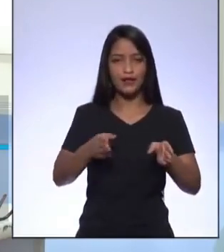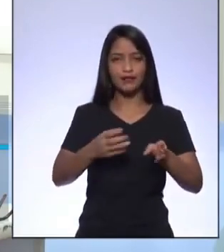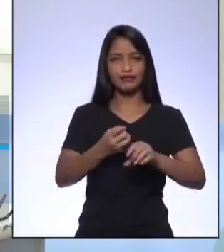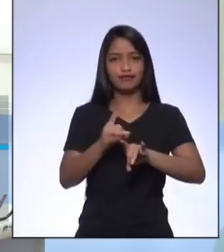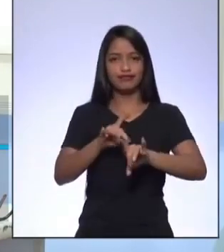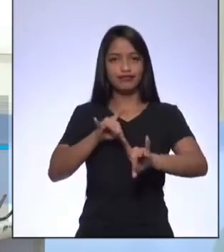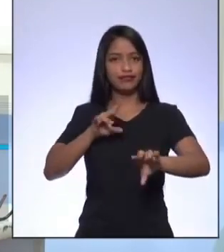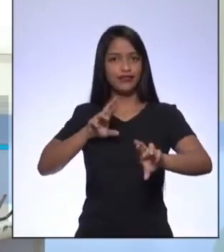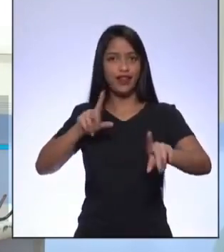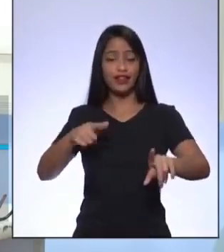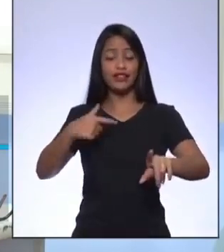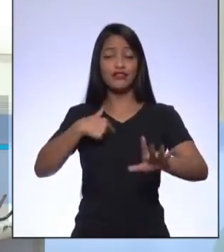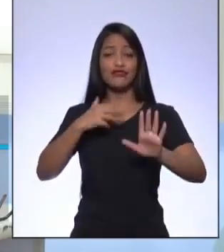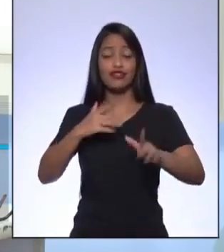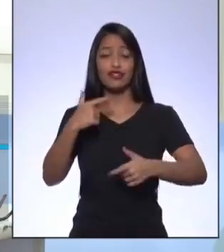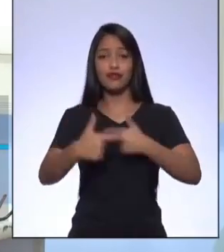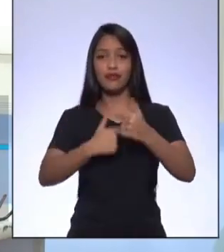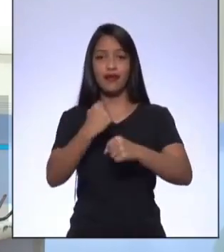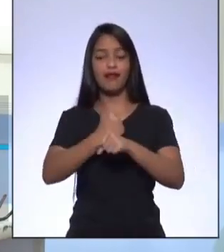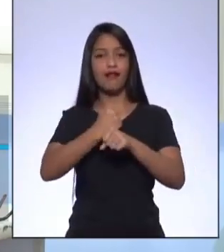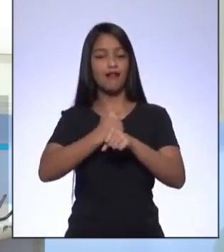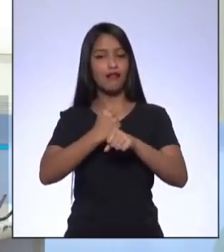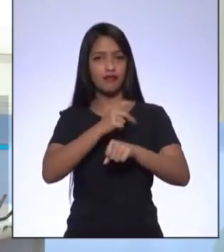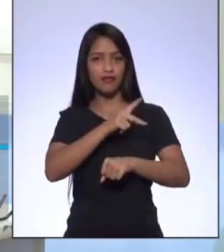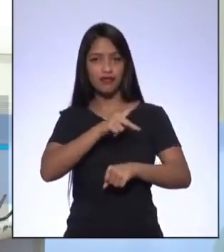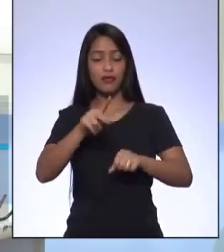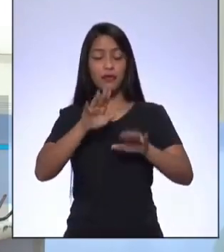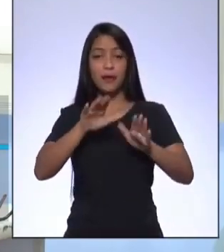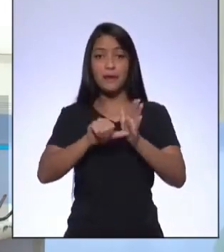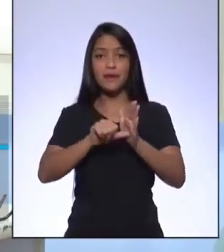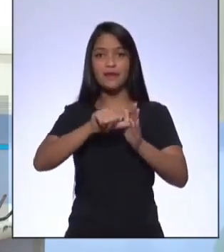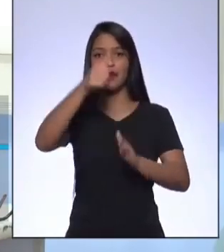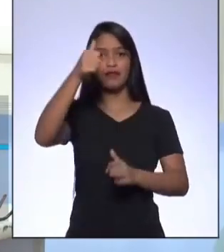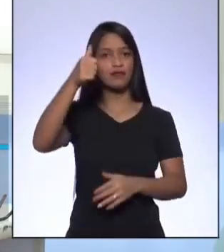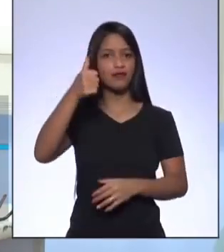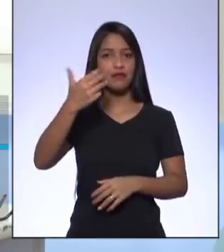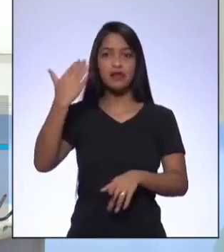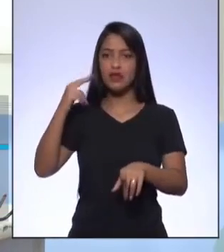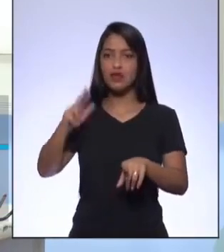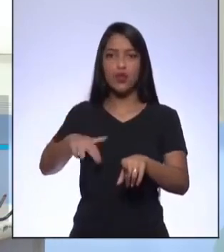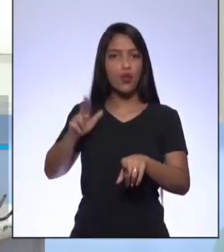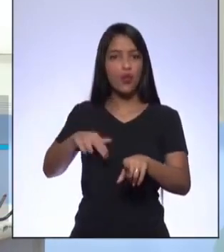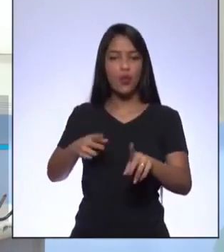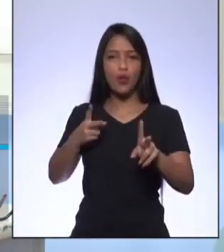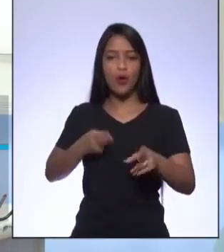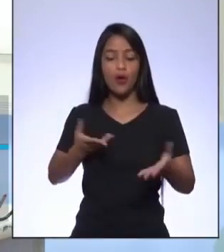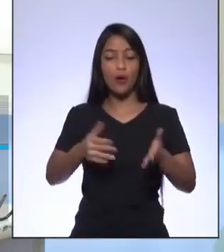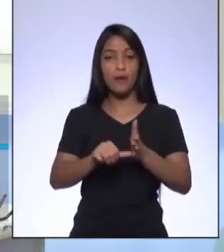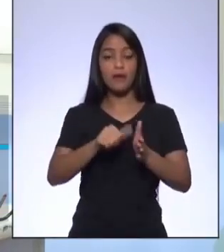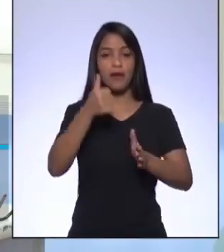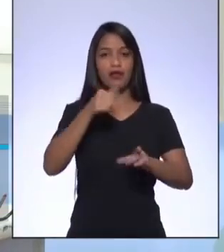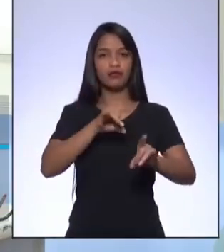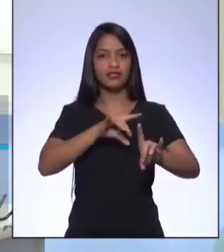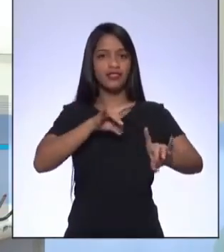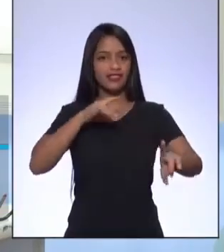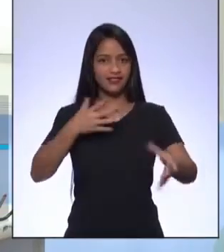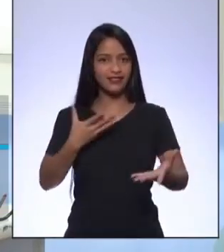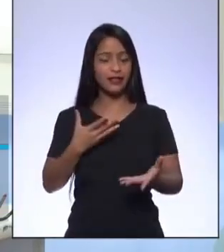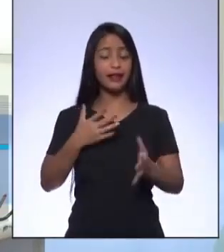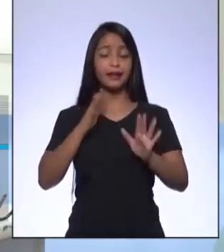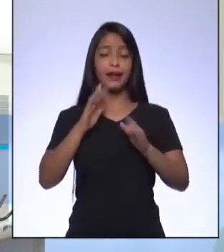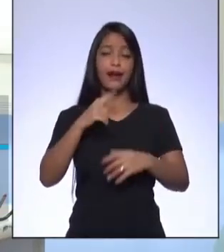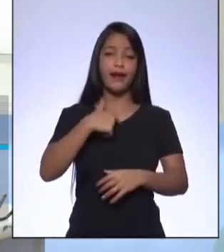isso há muitos anos na vida, nunca passei por uma situação dessa, mas aqui eu e o professor Jonas e todos os